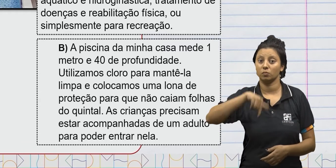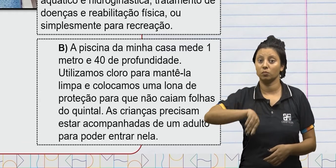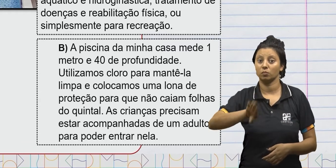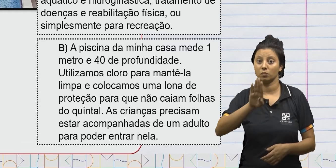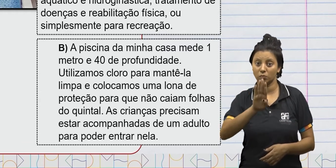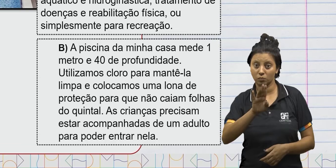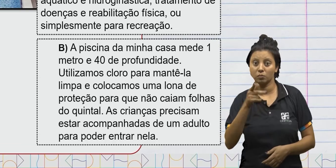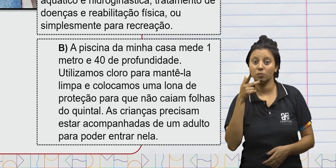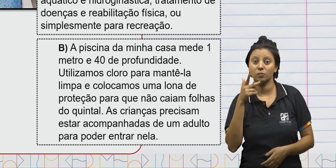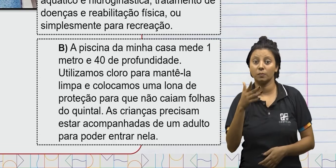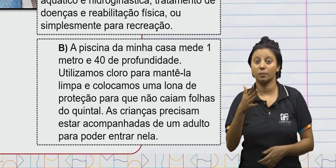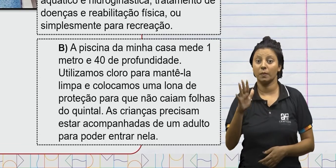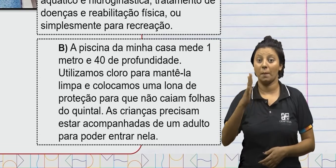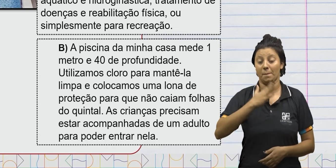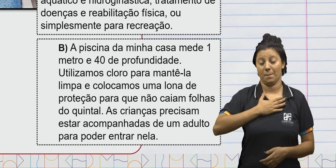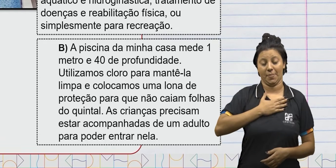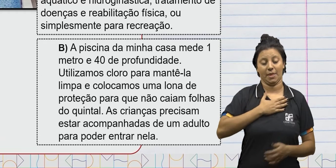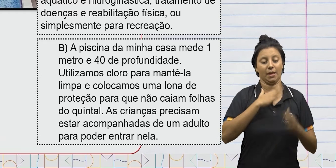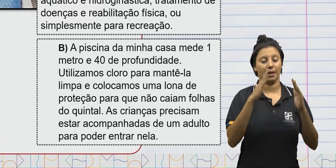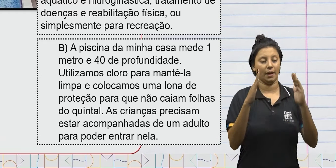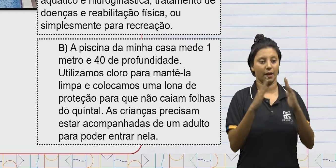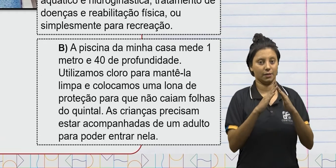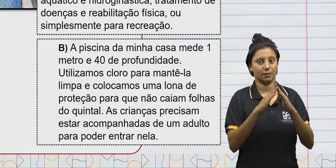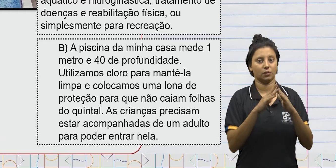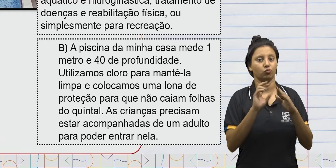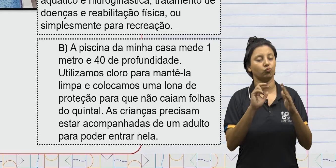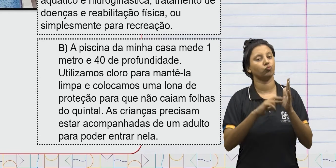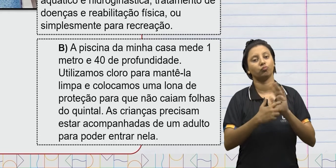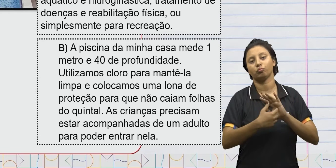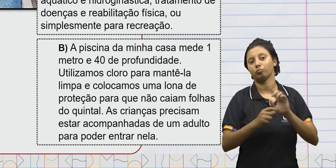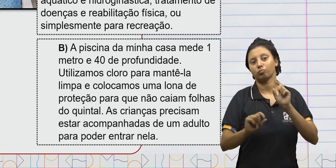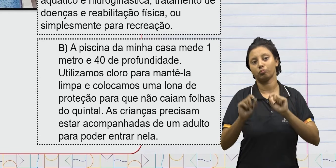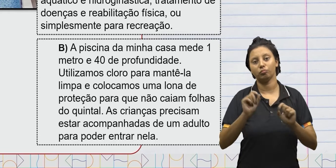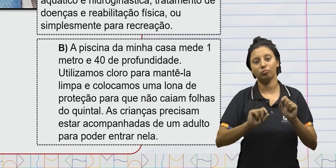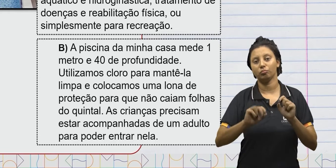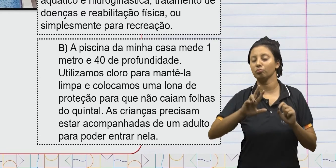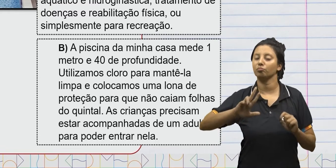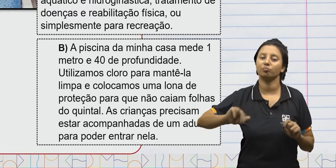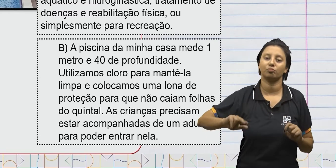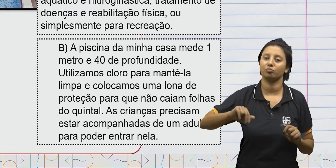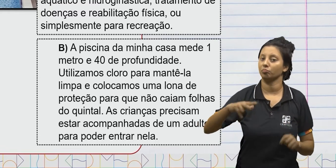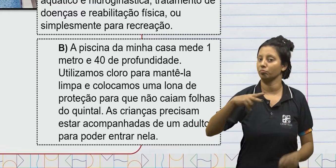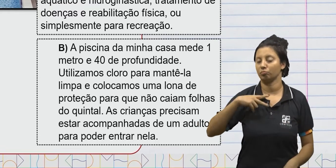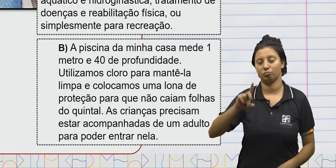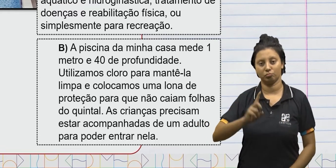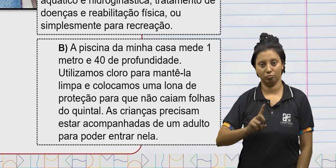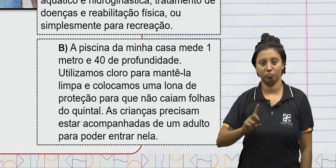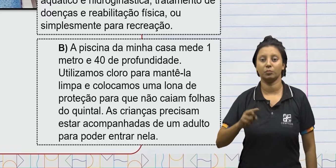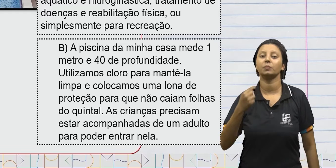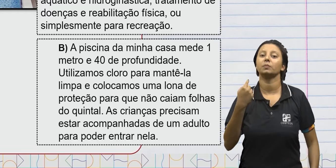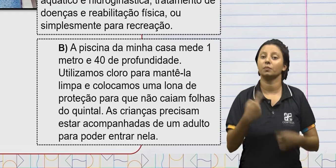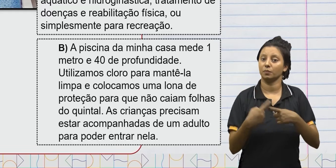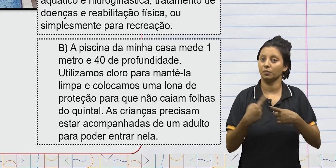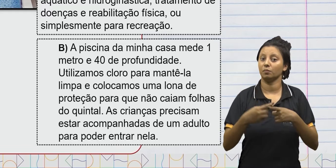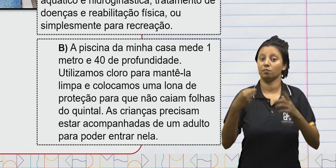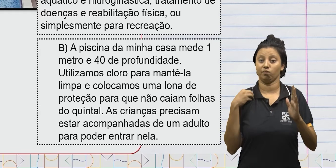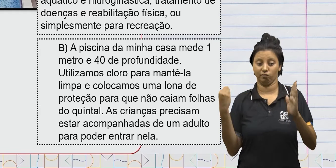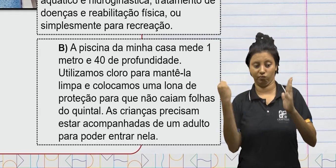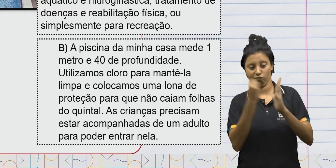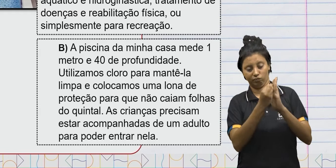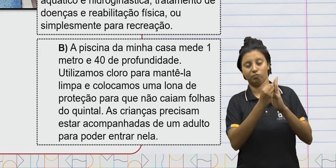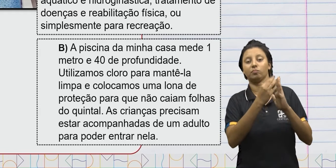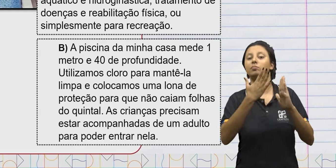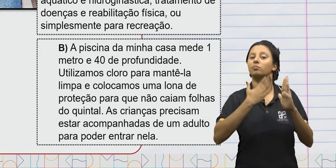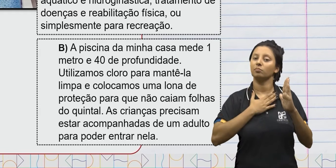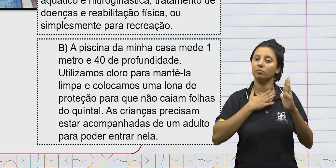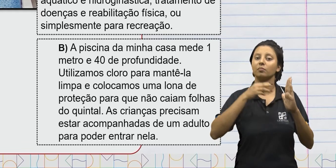texto fala "a piscina da minha casa", ou seja, não é um texto impessoal, pois o autor está se colocando